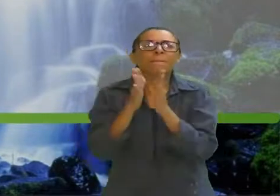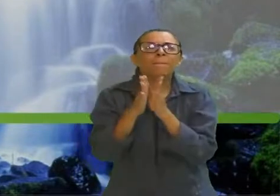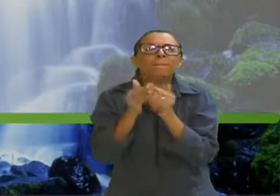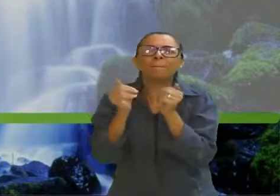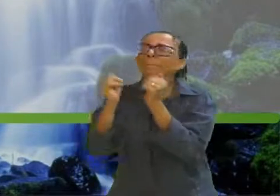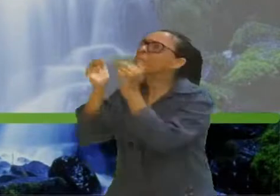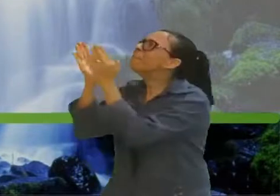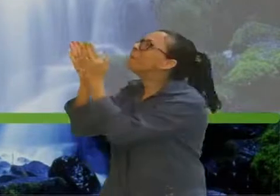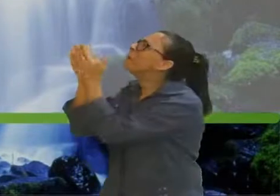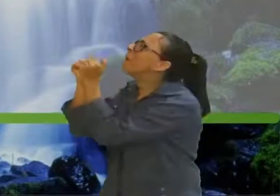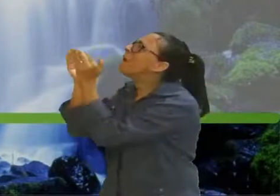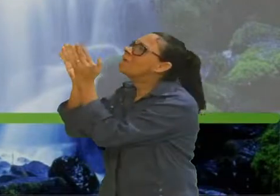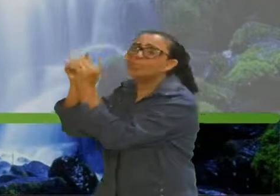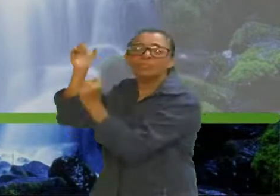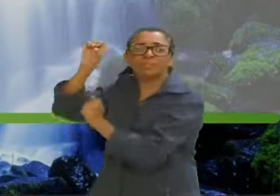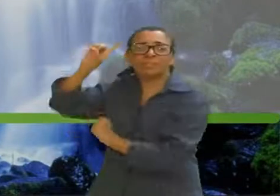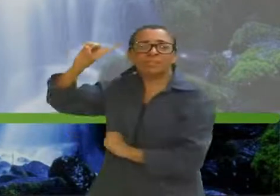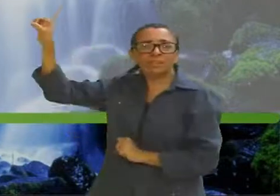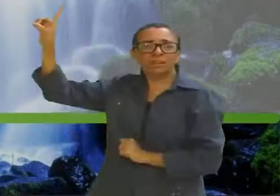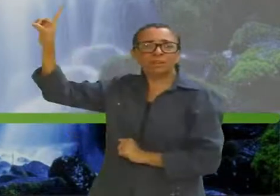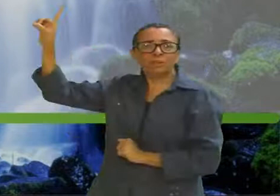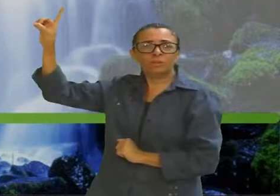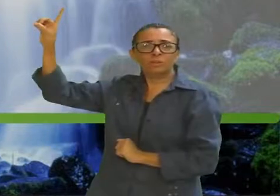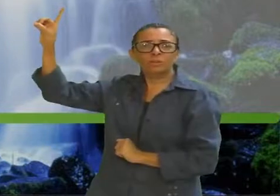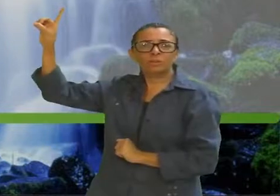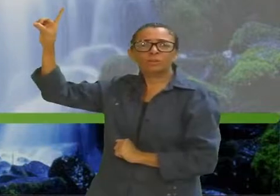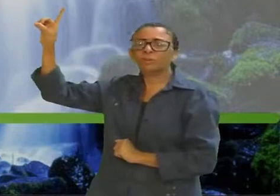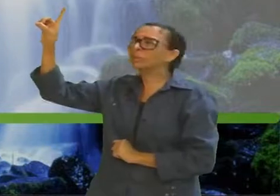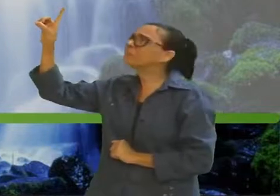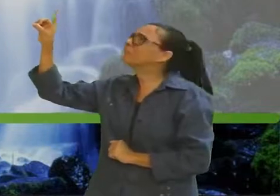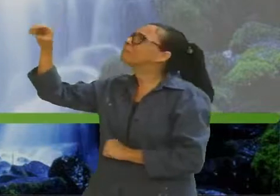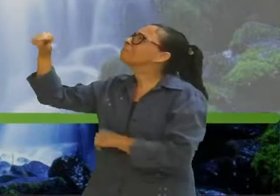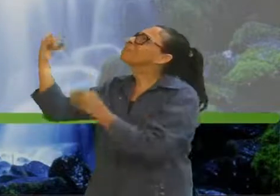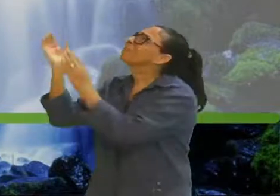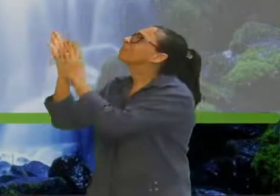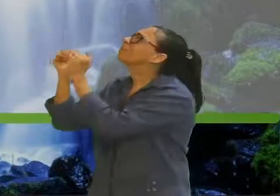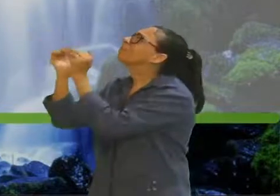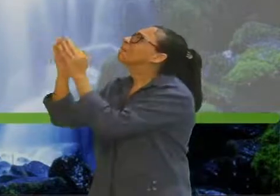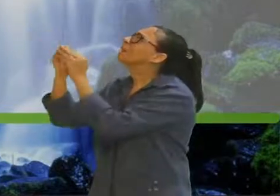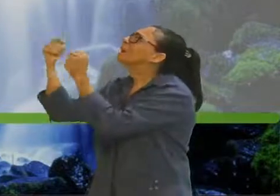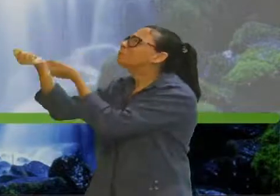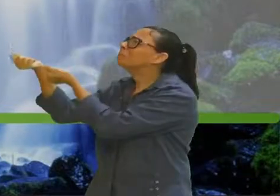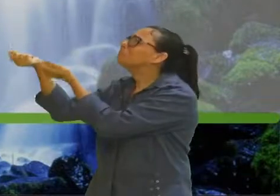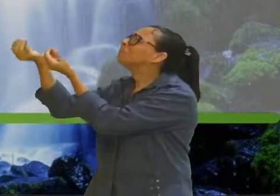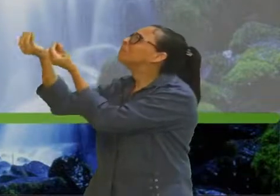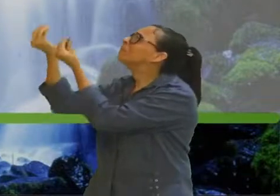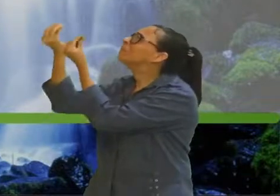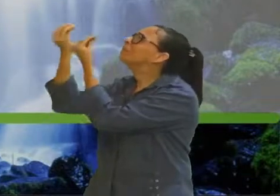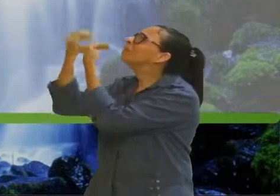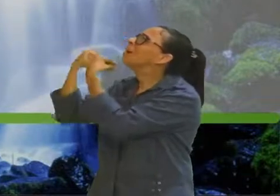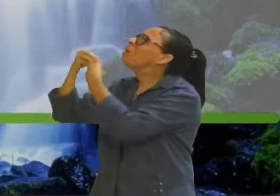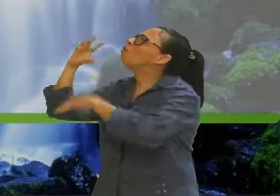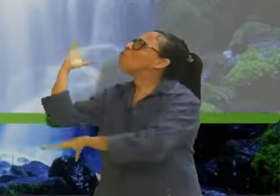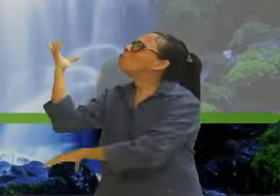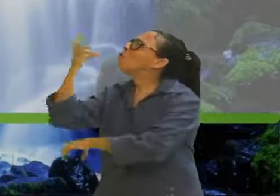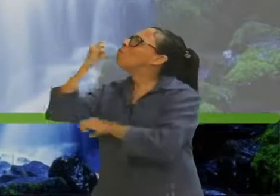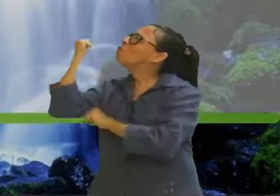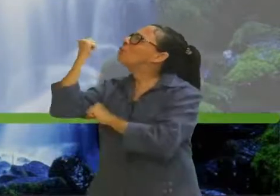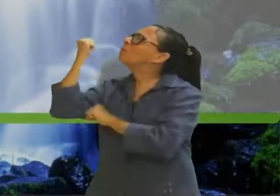buscar. Sermos guiados efetivamente por Deus em todos os momentos da nossa vida.